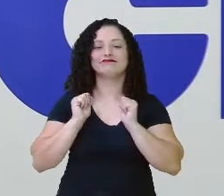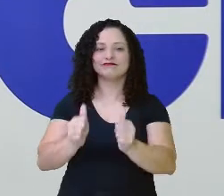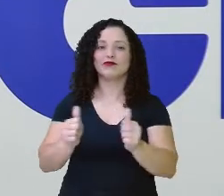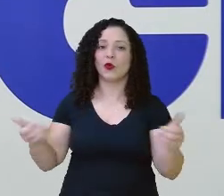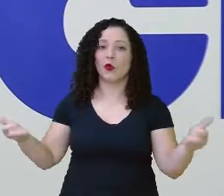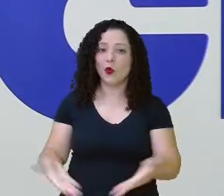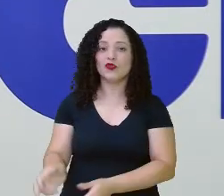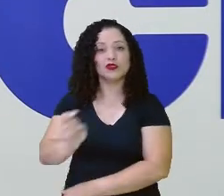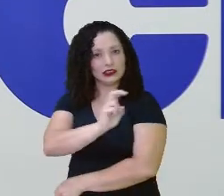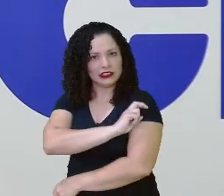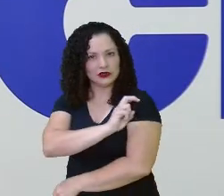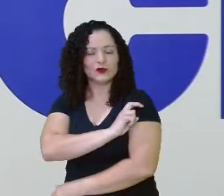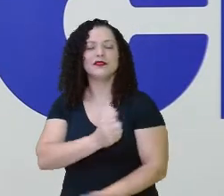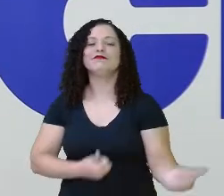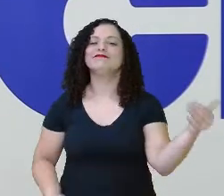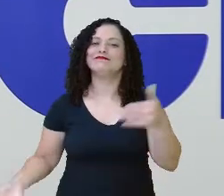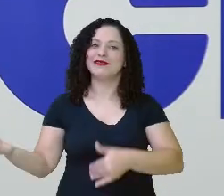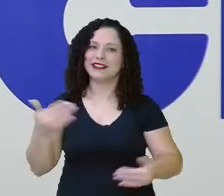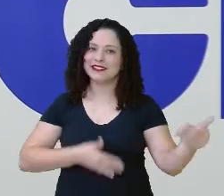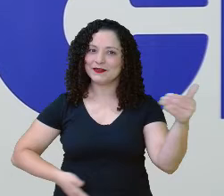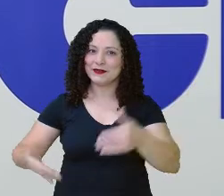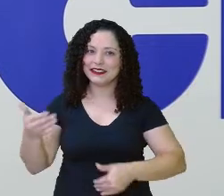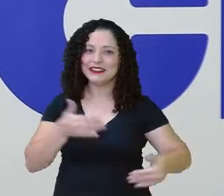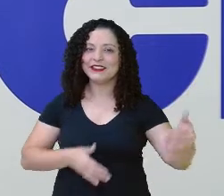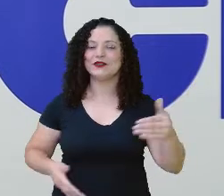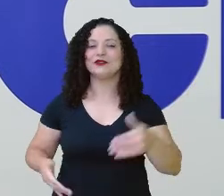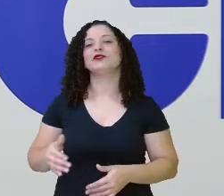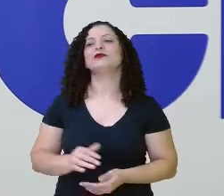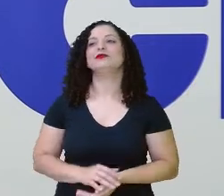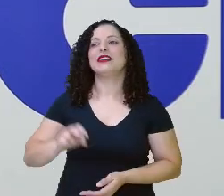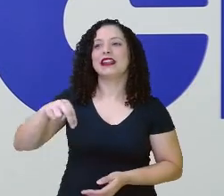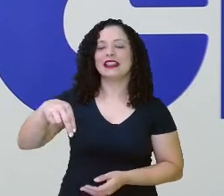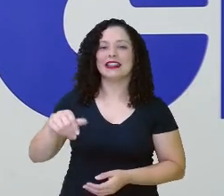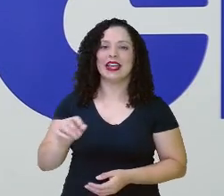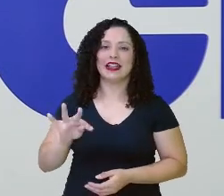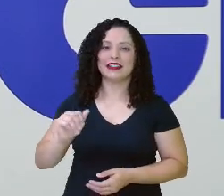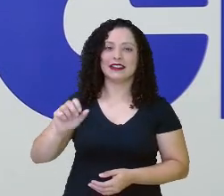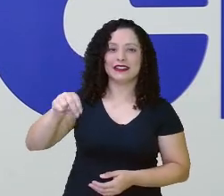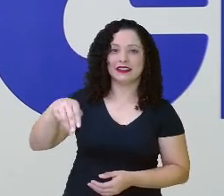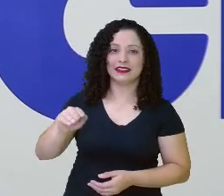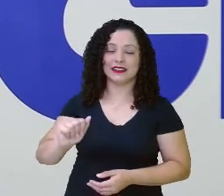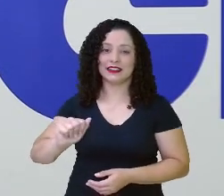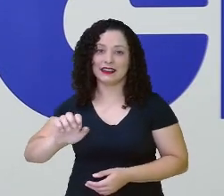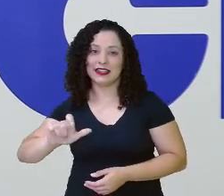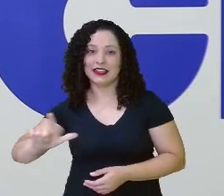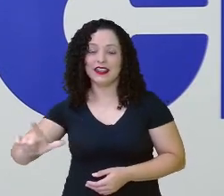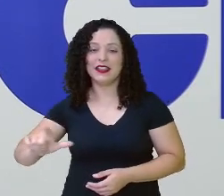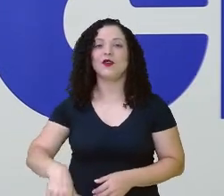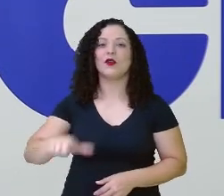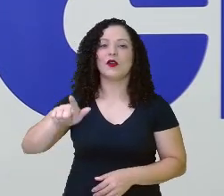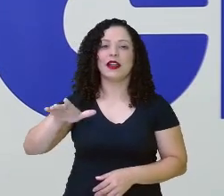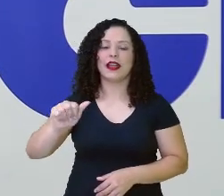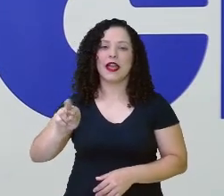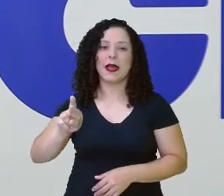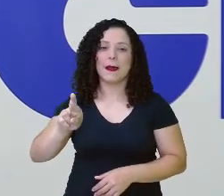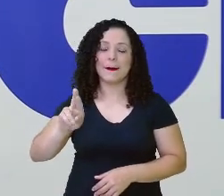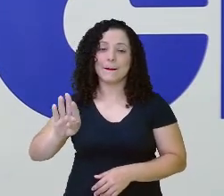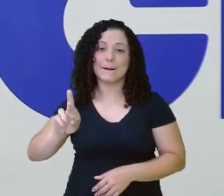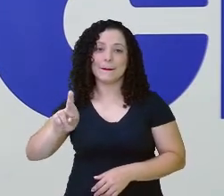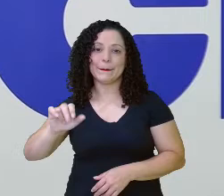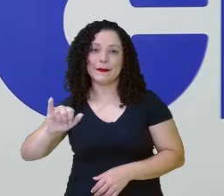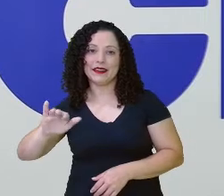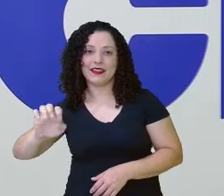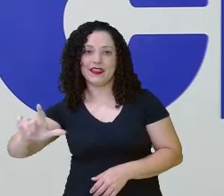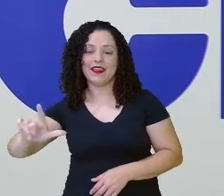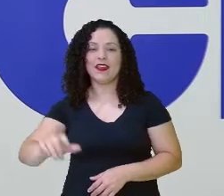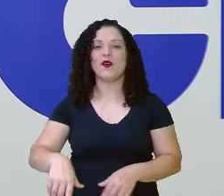está participativo, hein, professor? Coisa boa. Natanael está por aqui, Gabriel, Anne. O povo está atento.